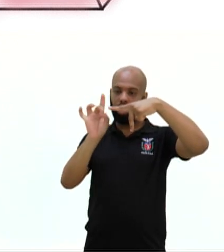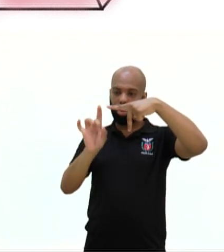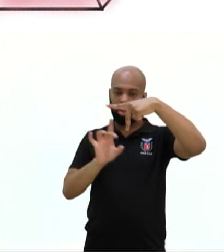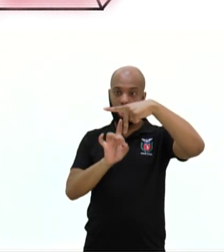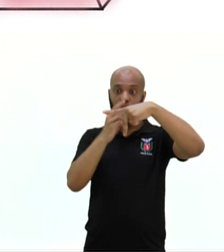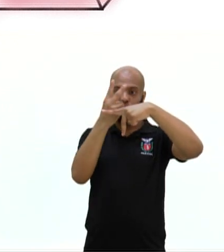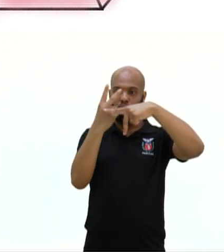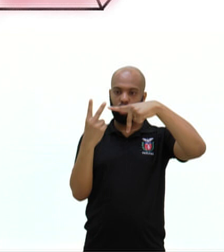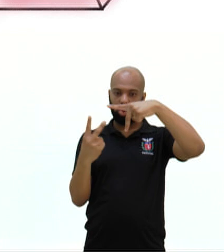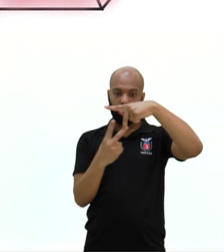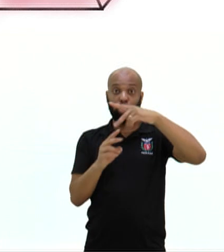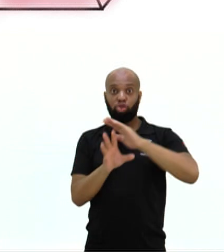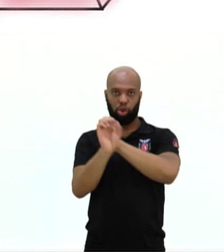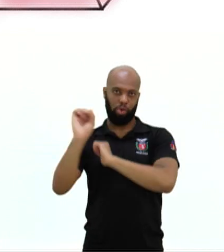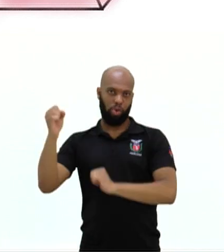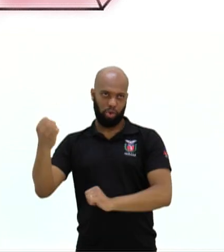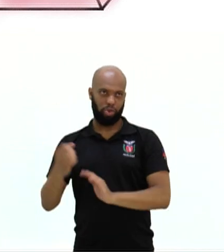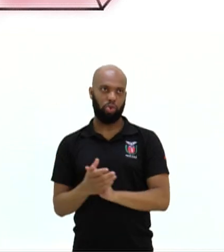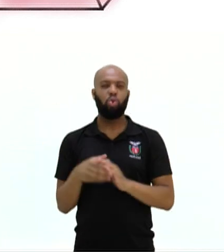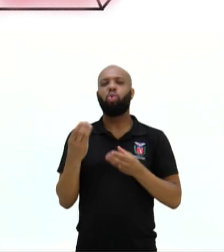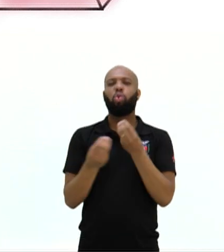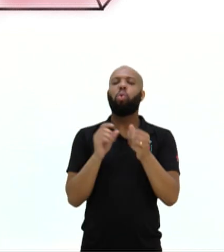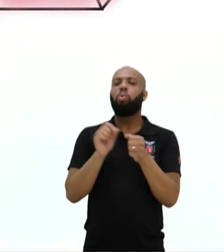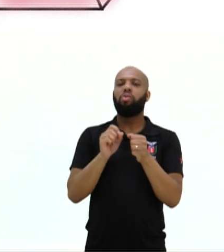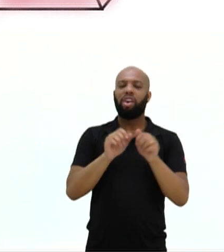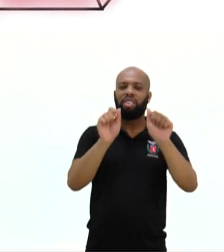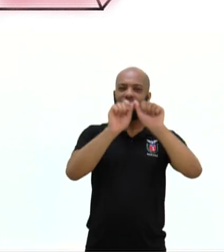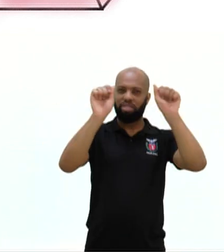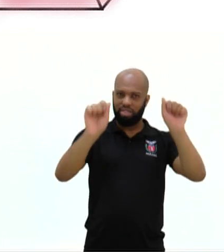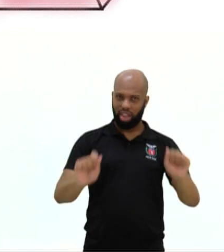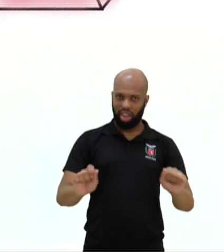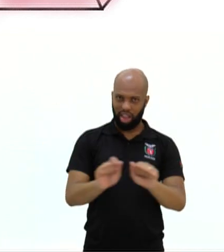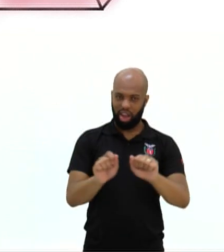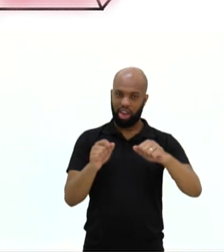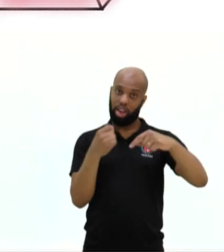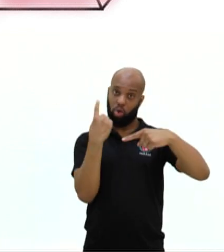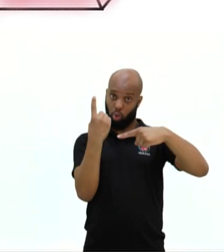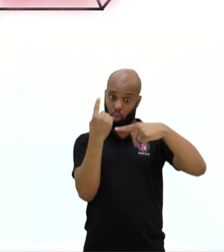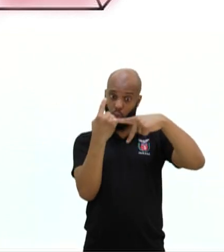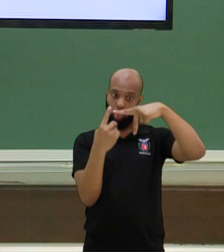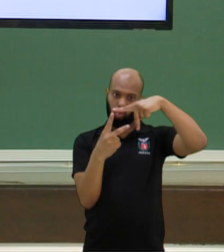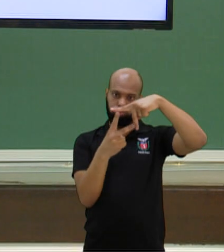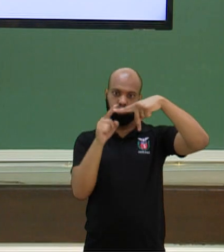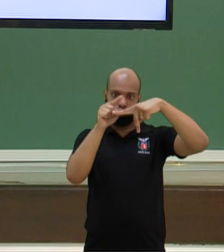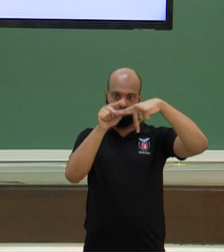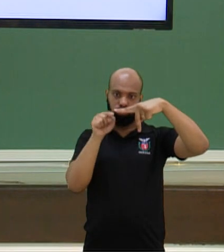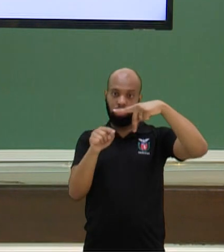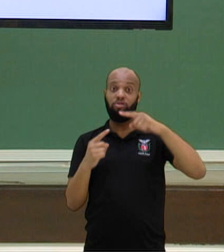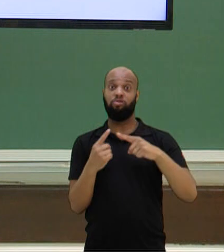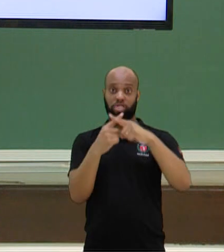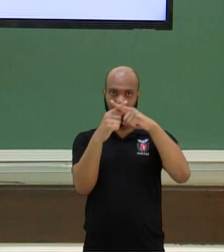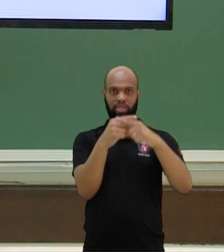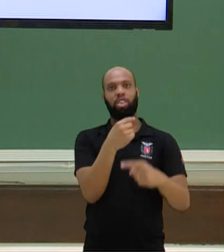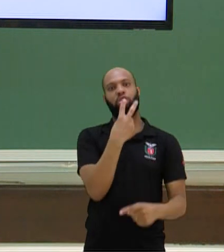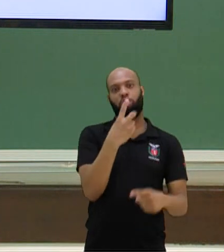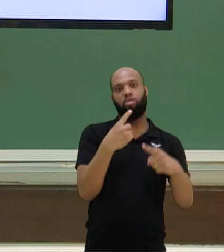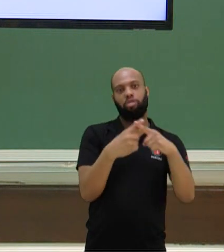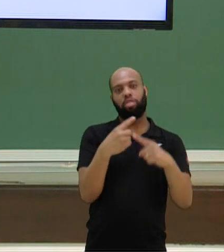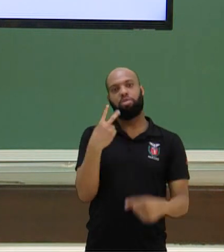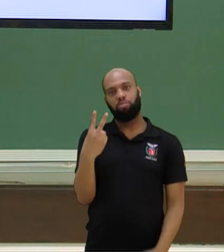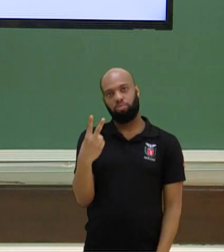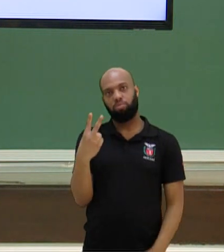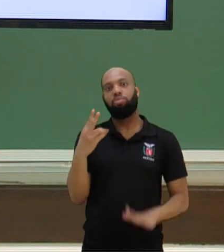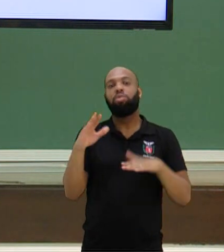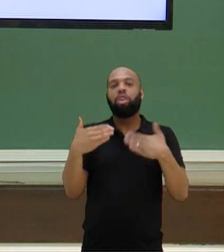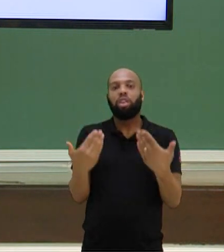2. Como que eu calculo a área? Lado vezes lado. Lembrando, para calcular a área do quadrado é o lado vezes lado, certo? E nesse caso, o lado